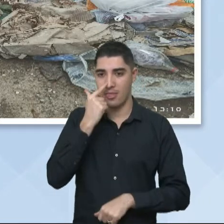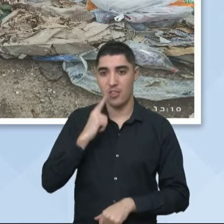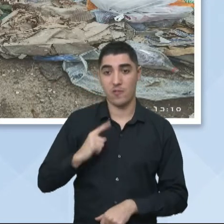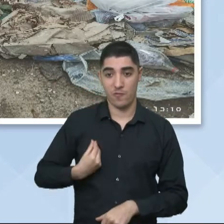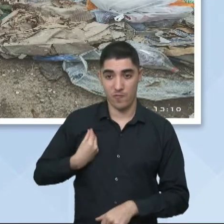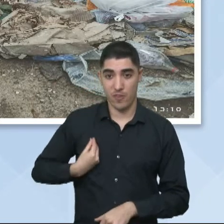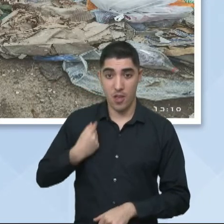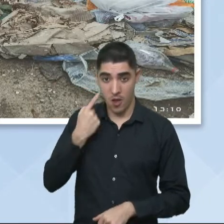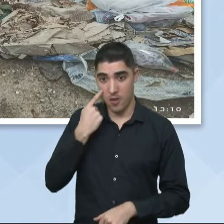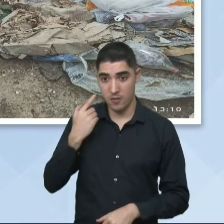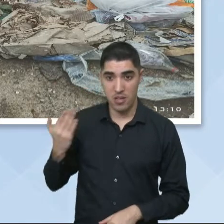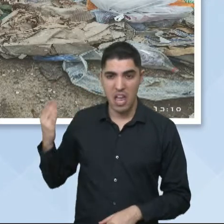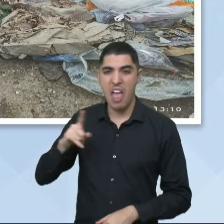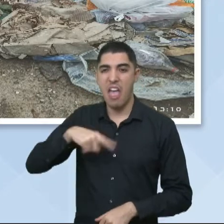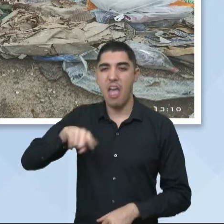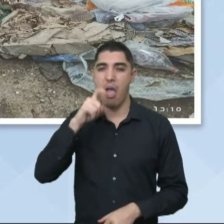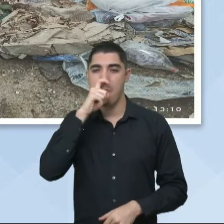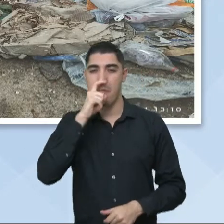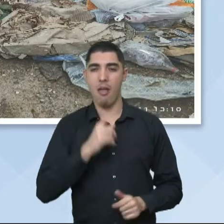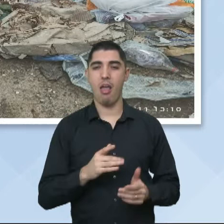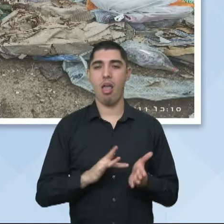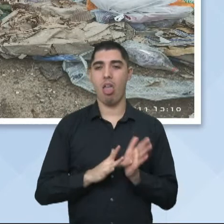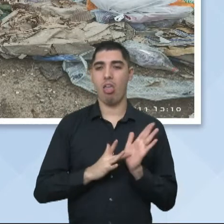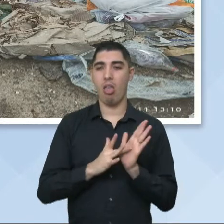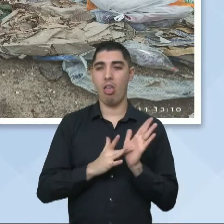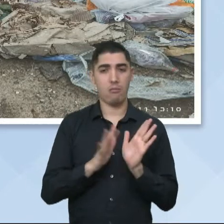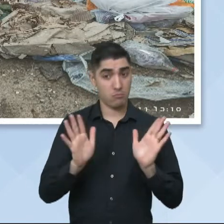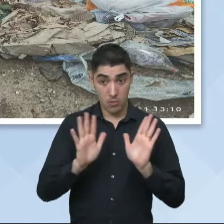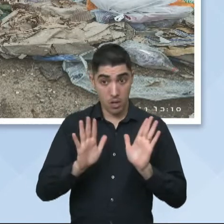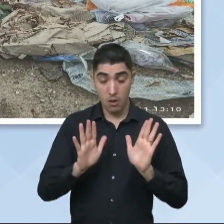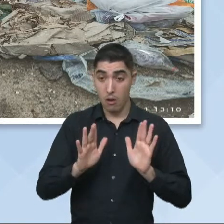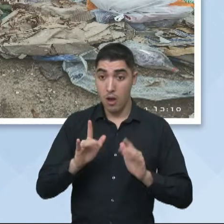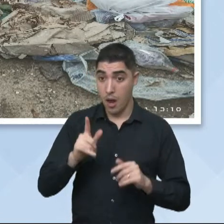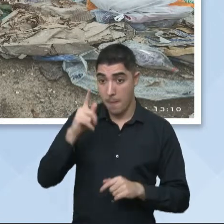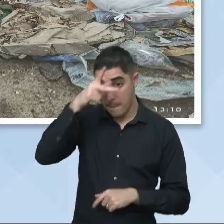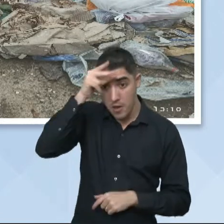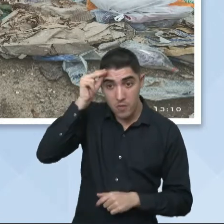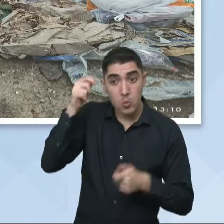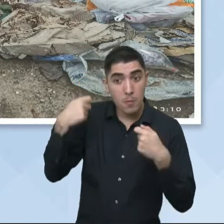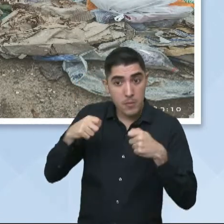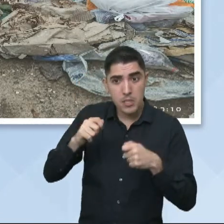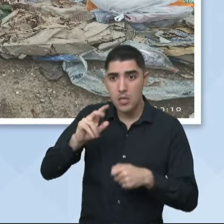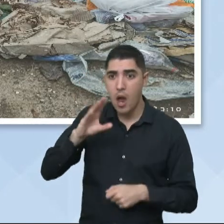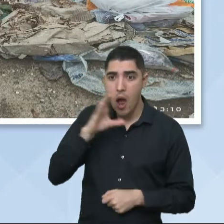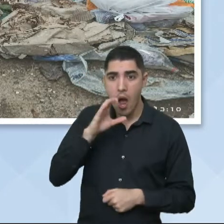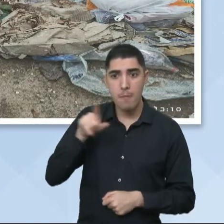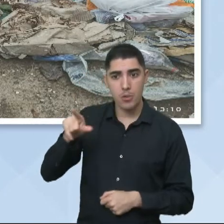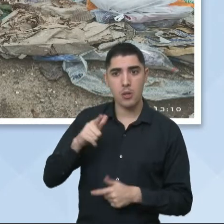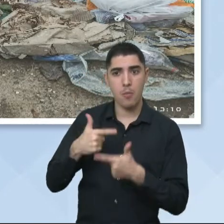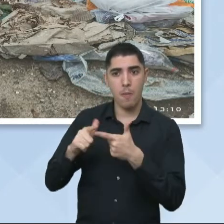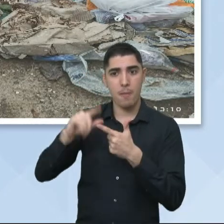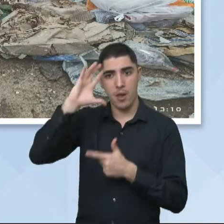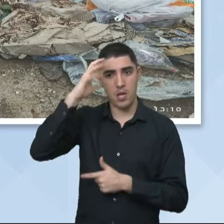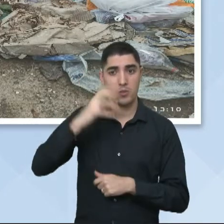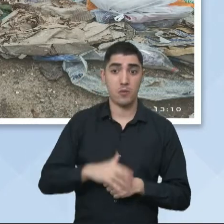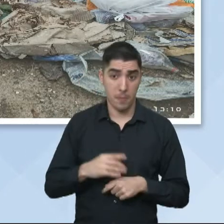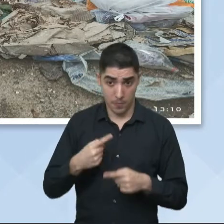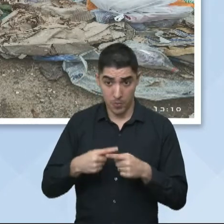querer fazer factoide político. A gente quer que a prefeitura tome as providências mesmo. mesmo porque a prefeitura